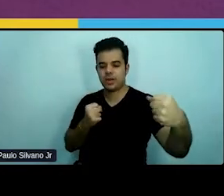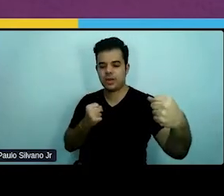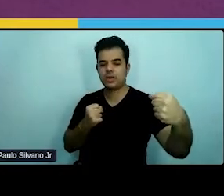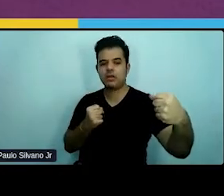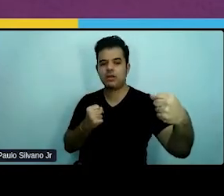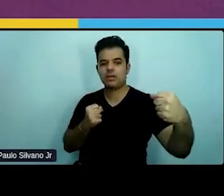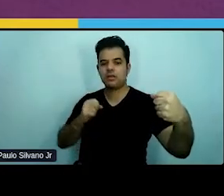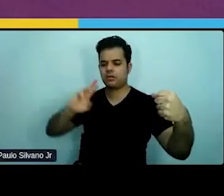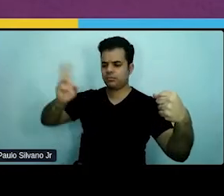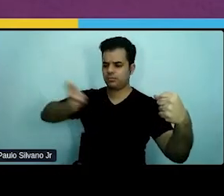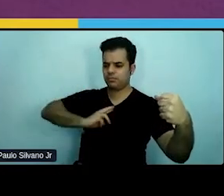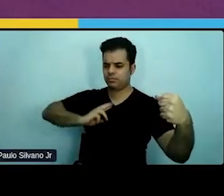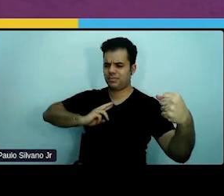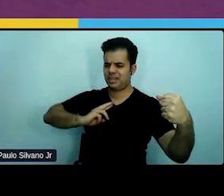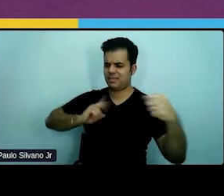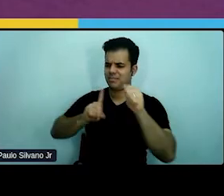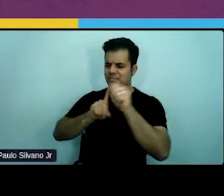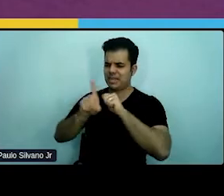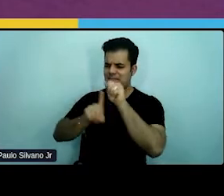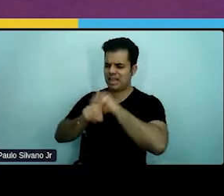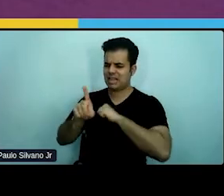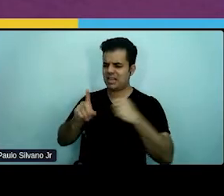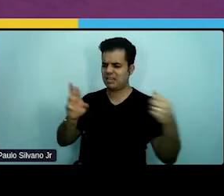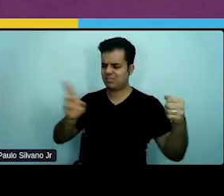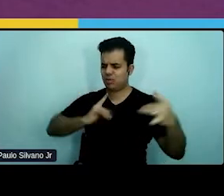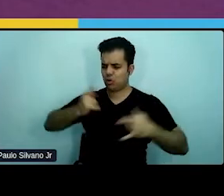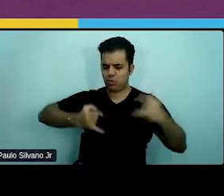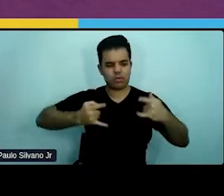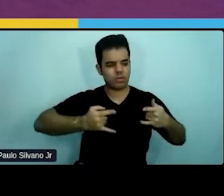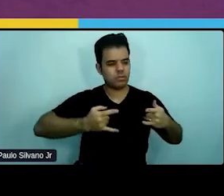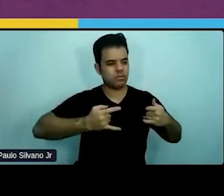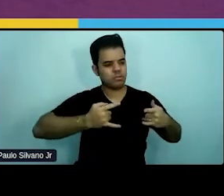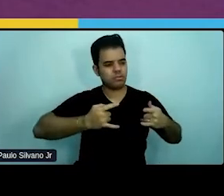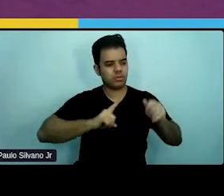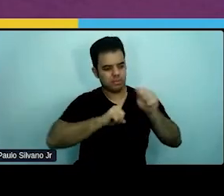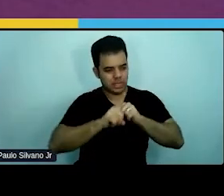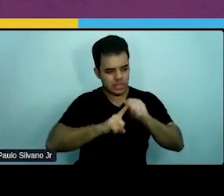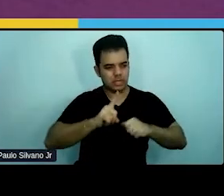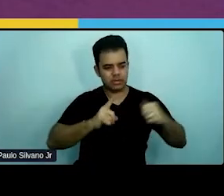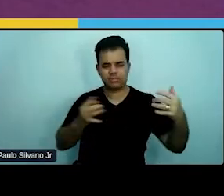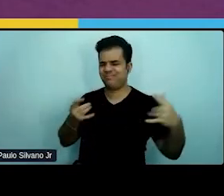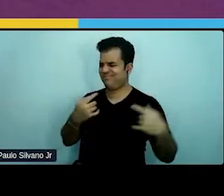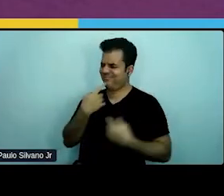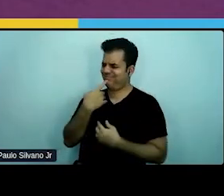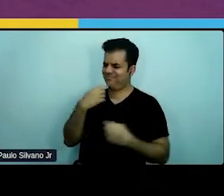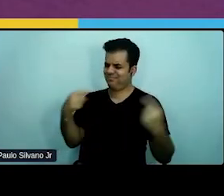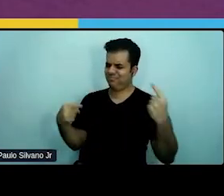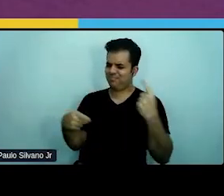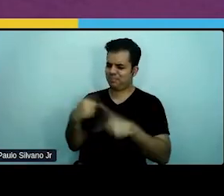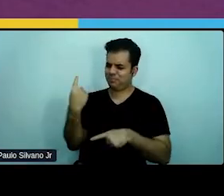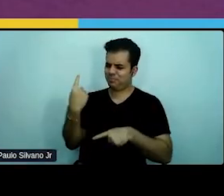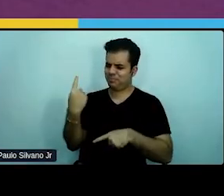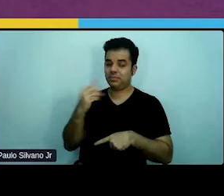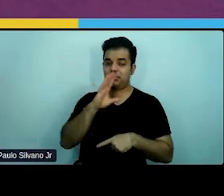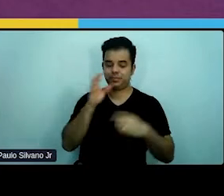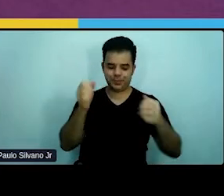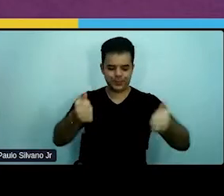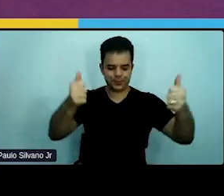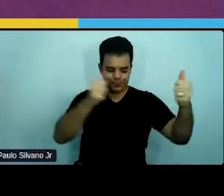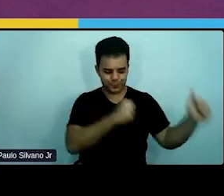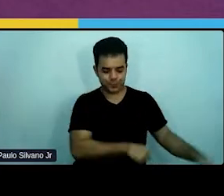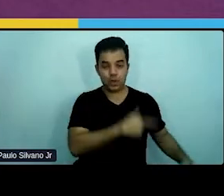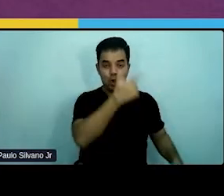você banana, né, um erro de predição. Na segunda situação, você exibe aí para o